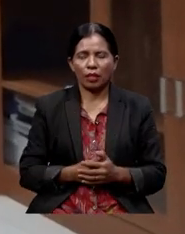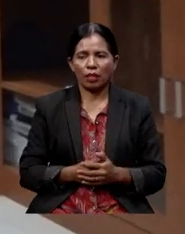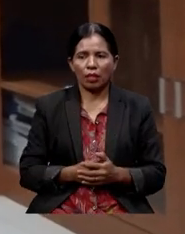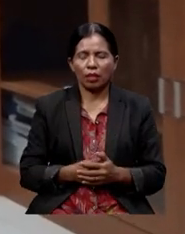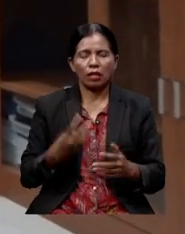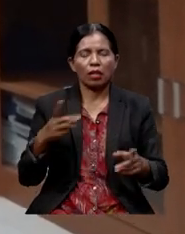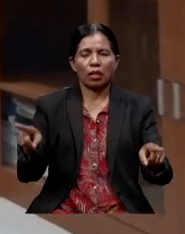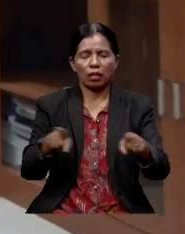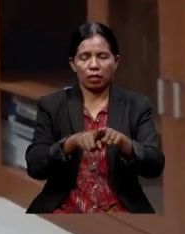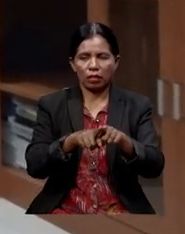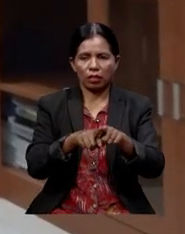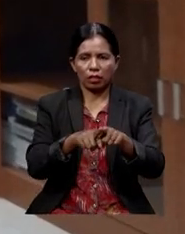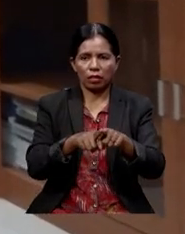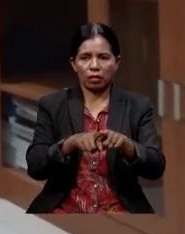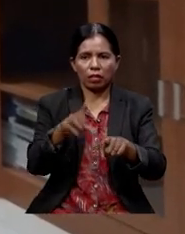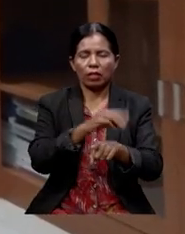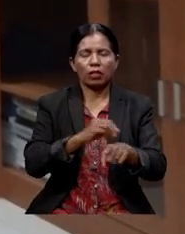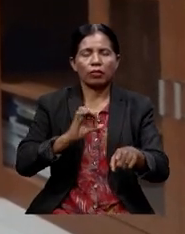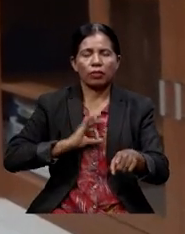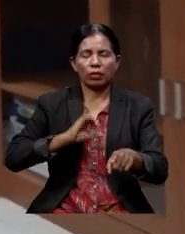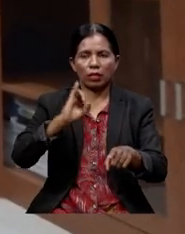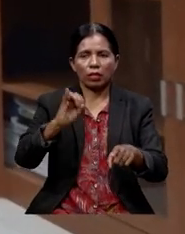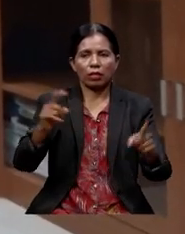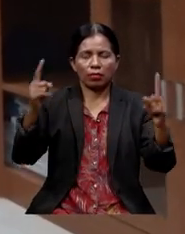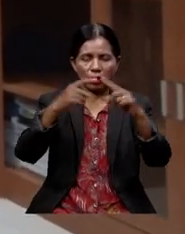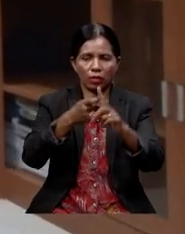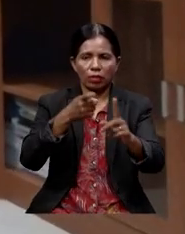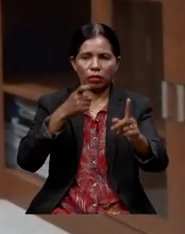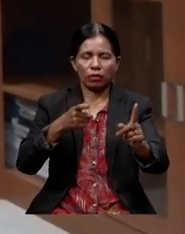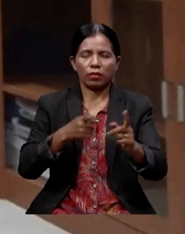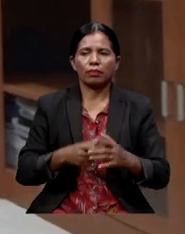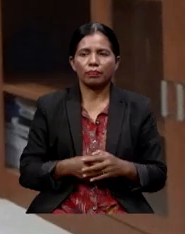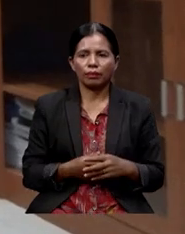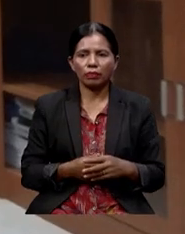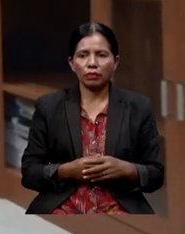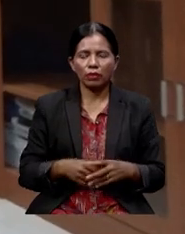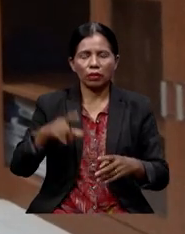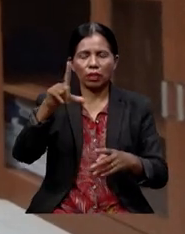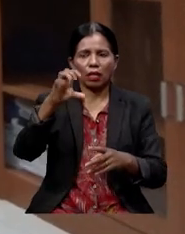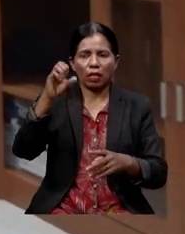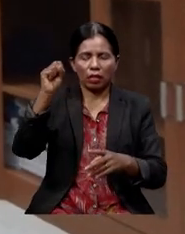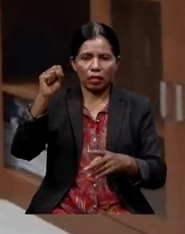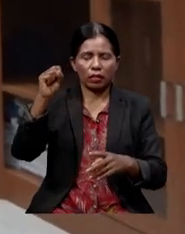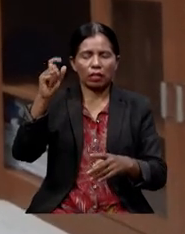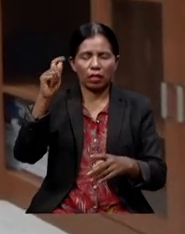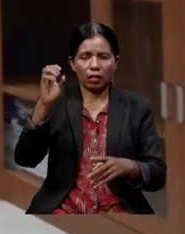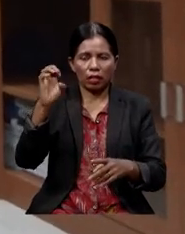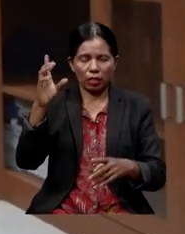nemos anessan en entrar a di aqui da maior parte a leste neva,